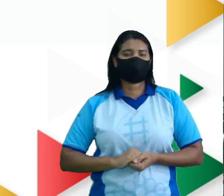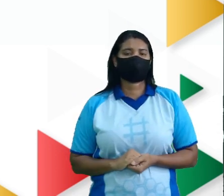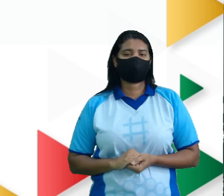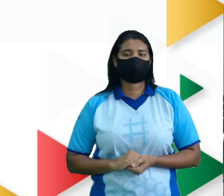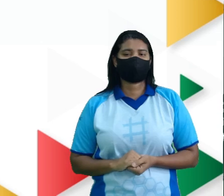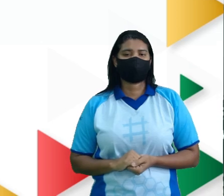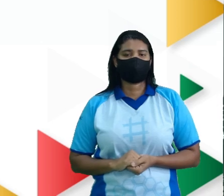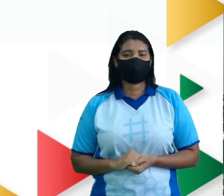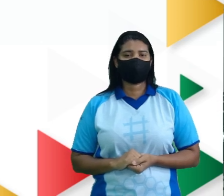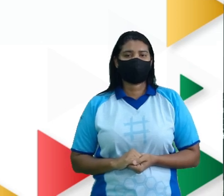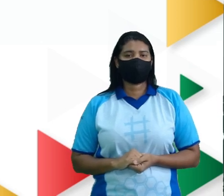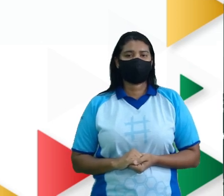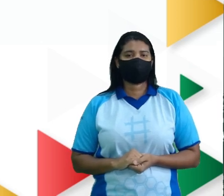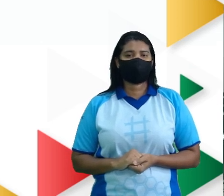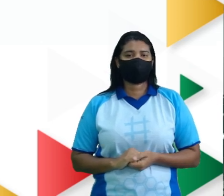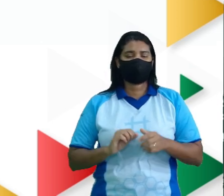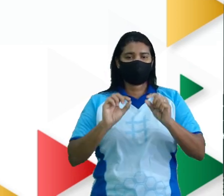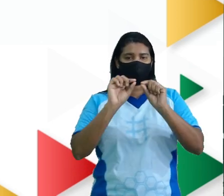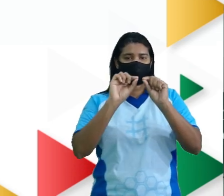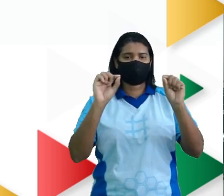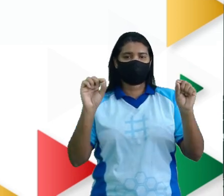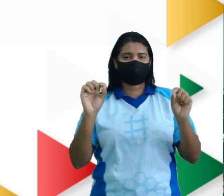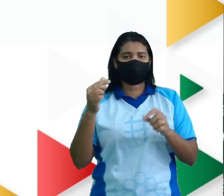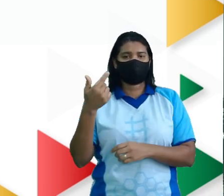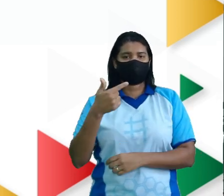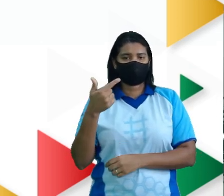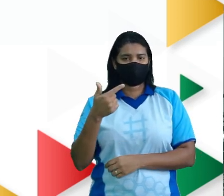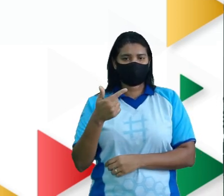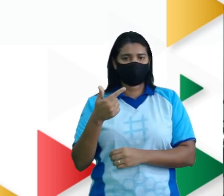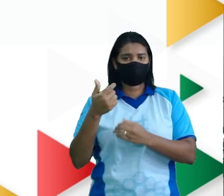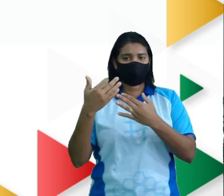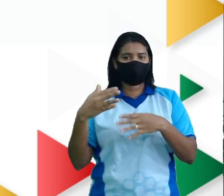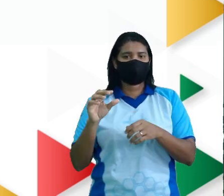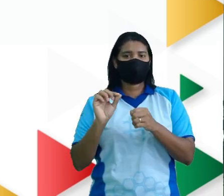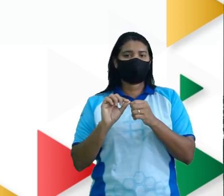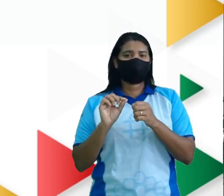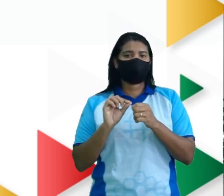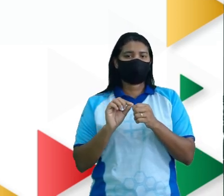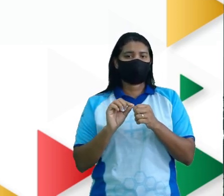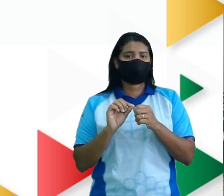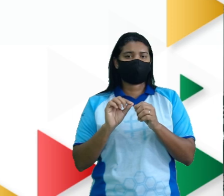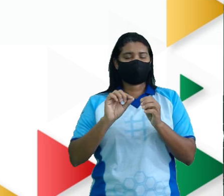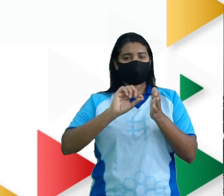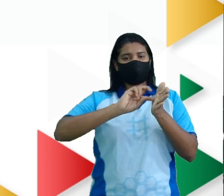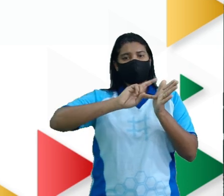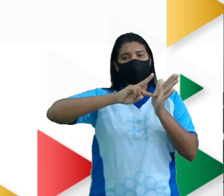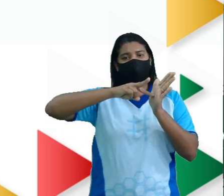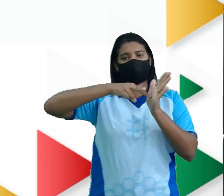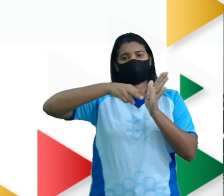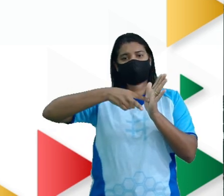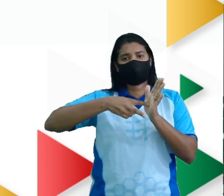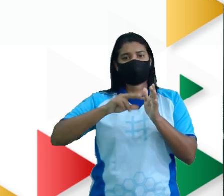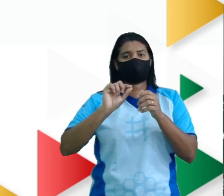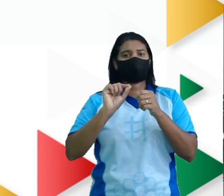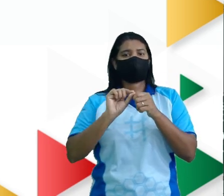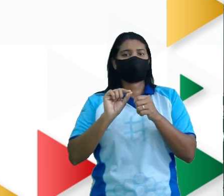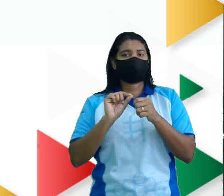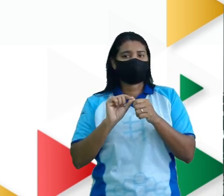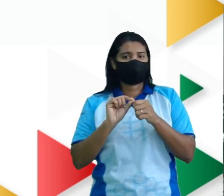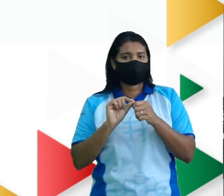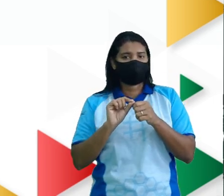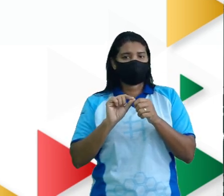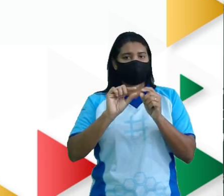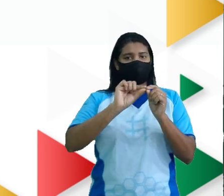tá? Trace a semi-reta. Segundo passo que a gente fez. Abra o compasso e faça, né? Faça